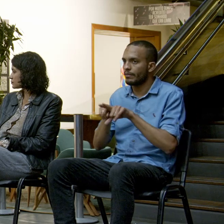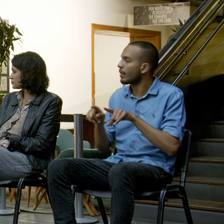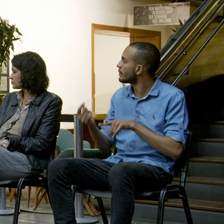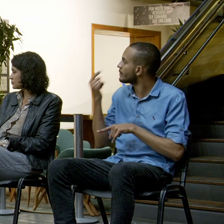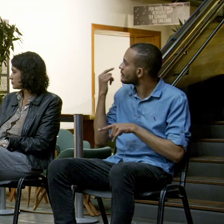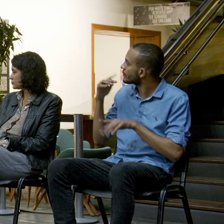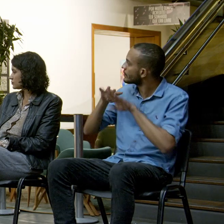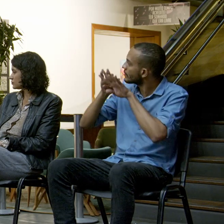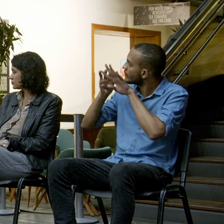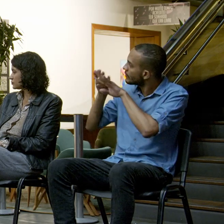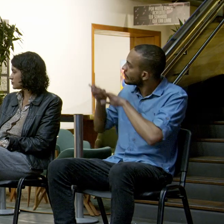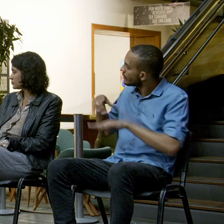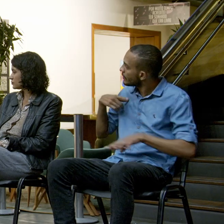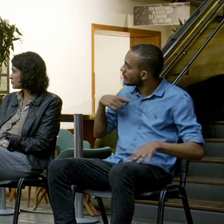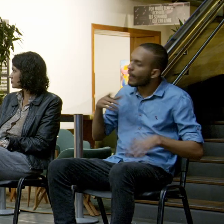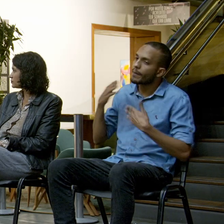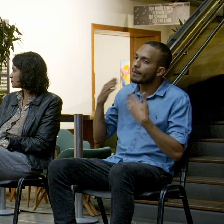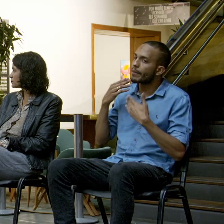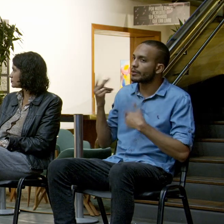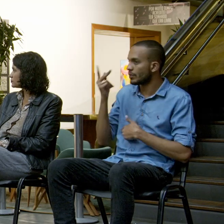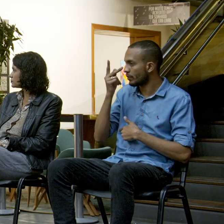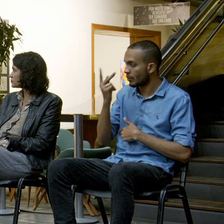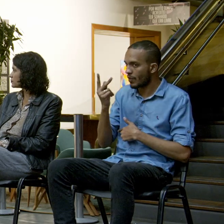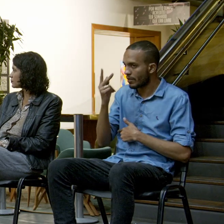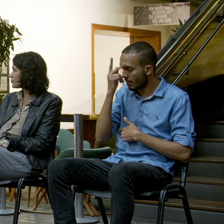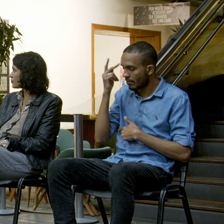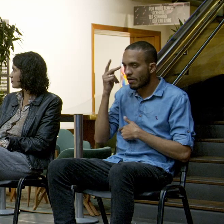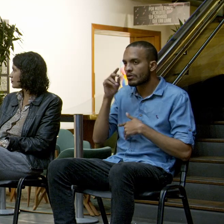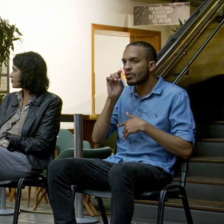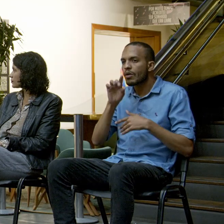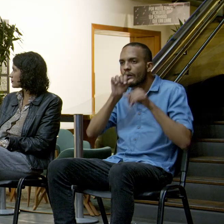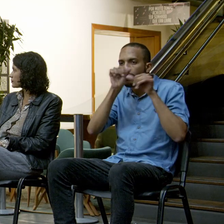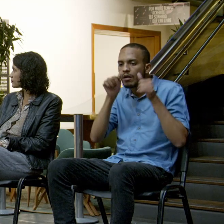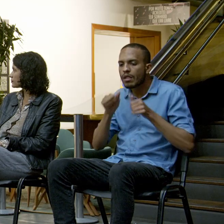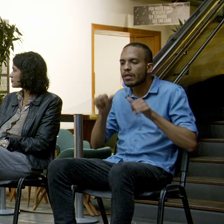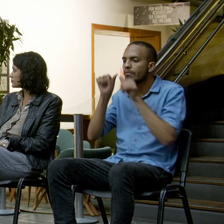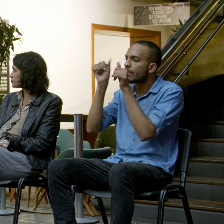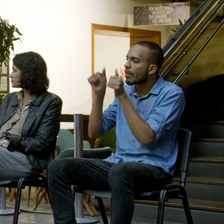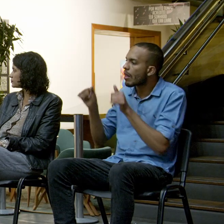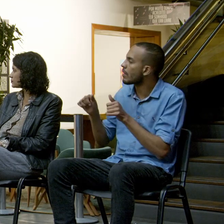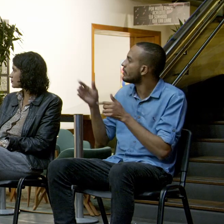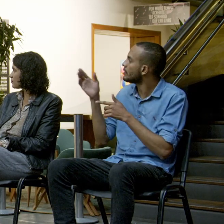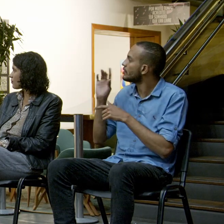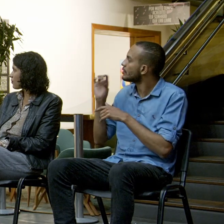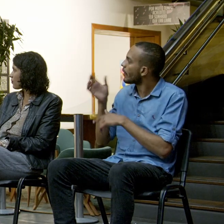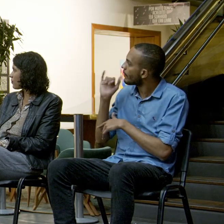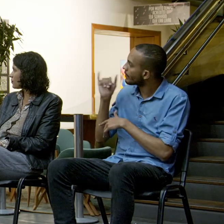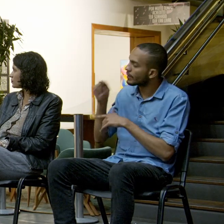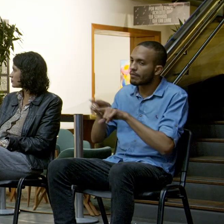e, em primeiro plano, há um estranho diálogo entre essas duas silhuetas, que parecem conversar apontando seus